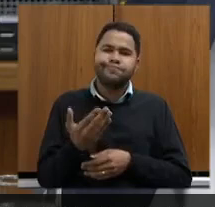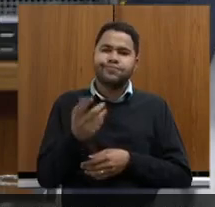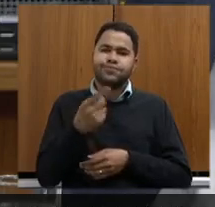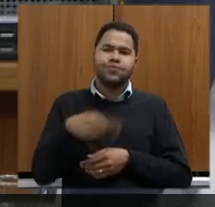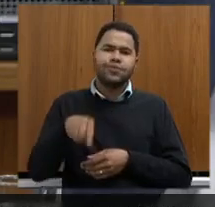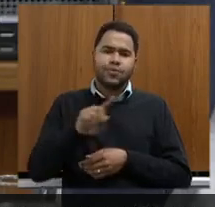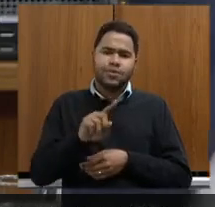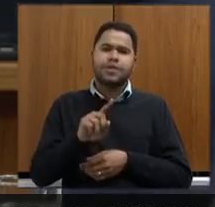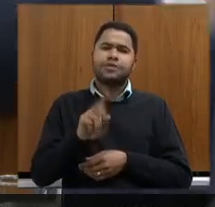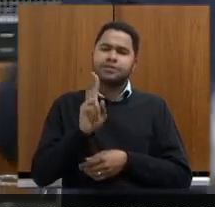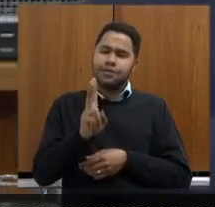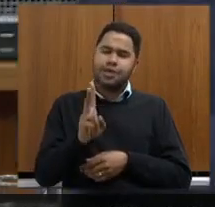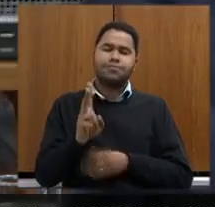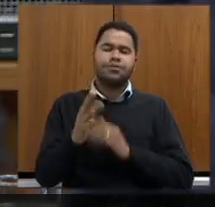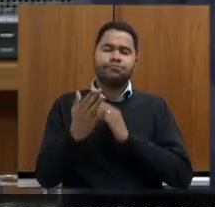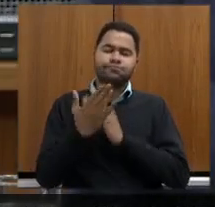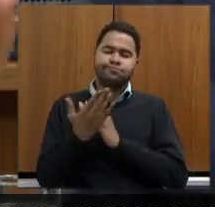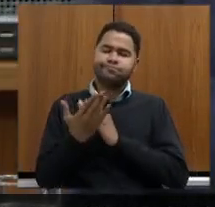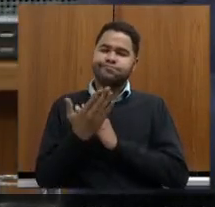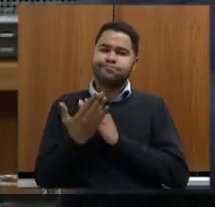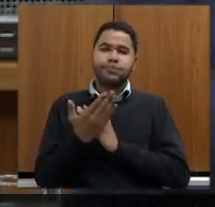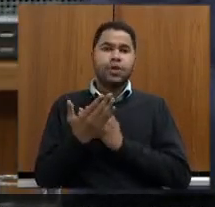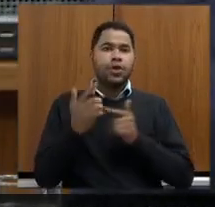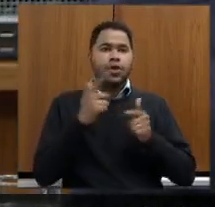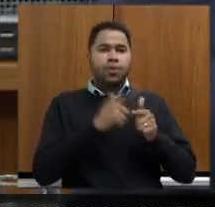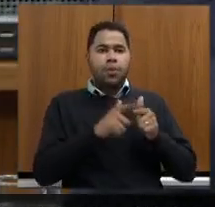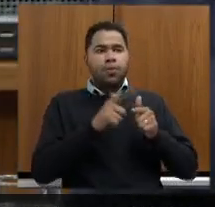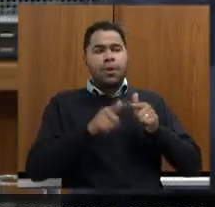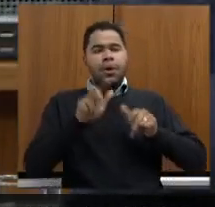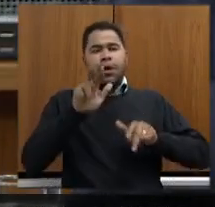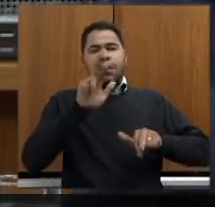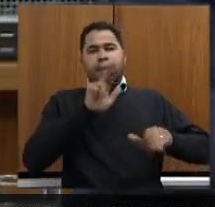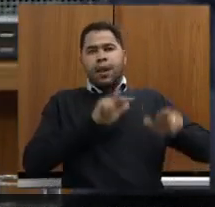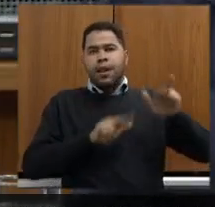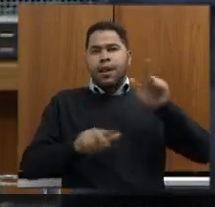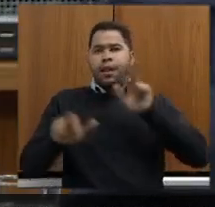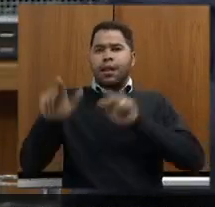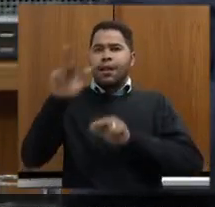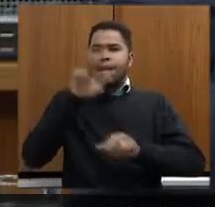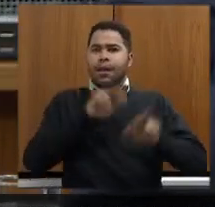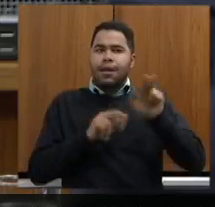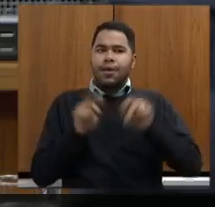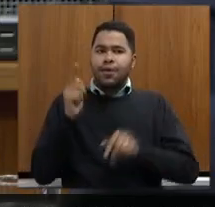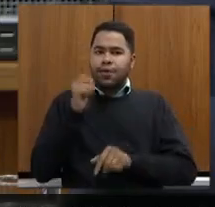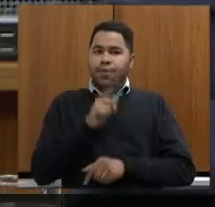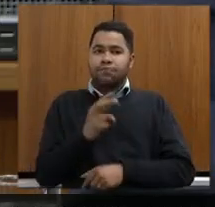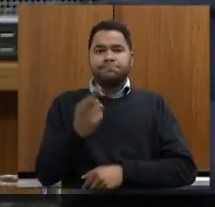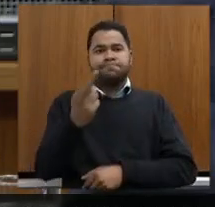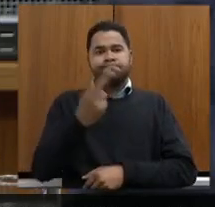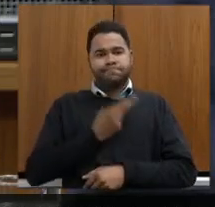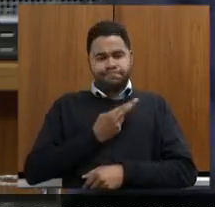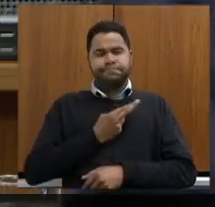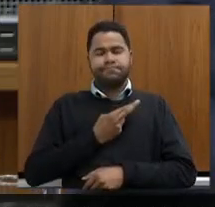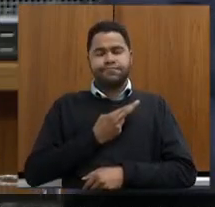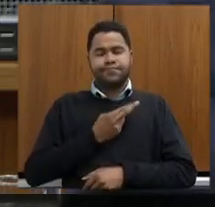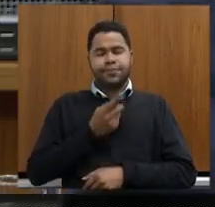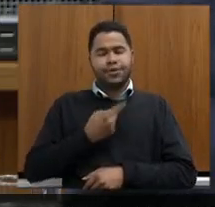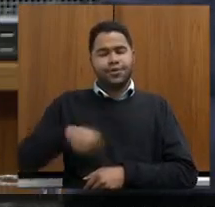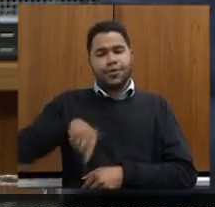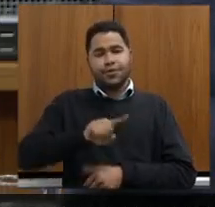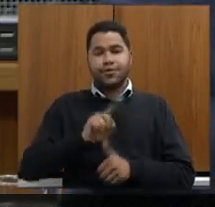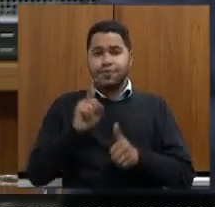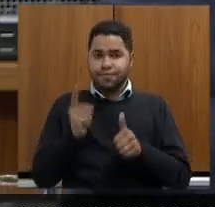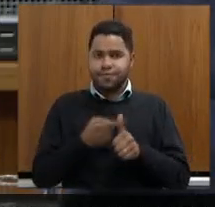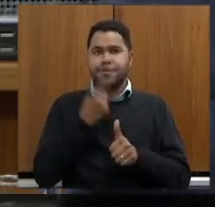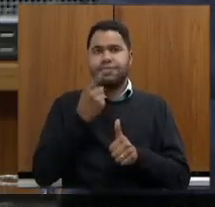vocês puderam tá atendendo e de todos os problemas diversos na é conseguiram dar uma resposta para toda a nossa gente